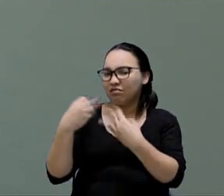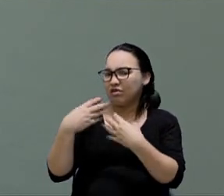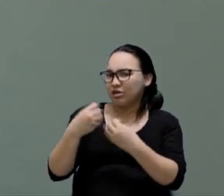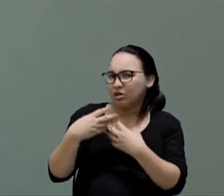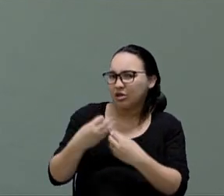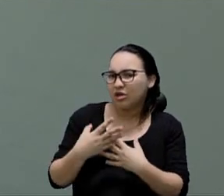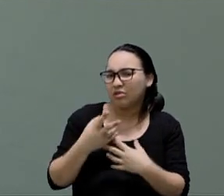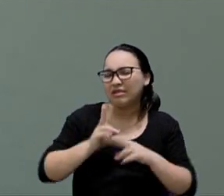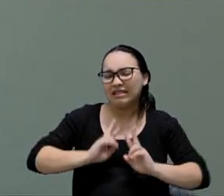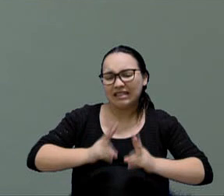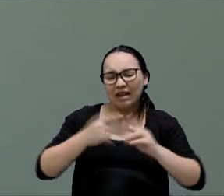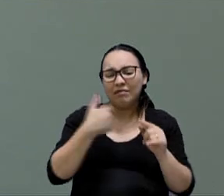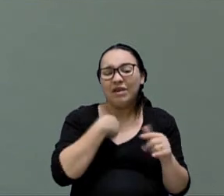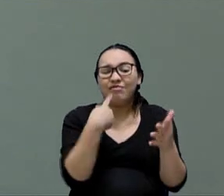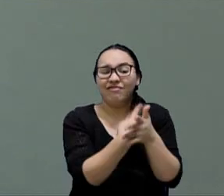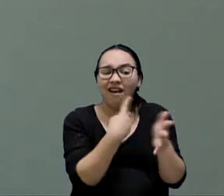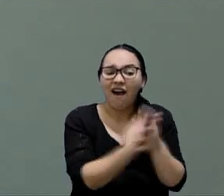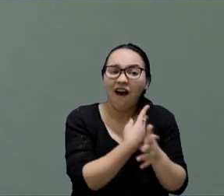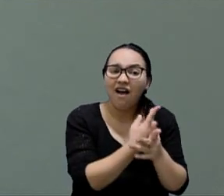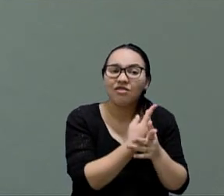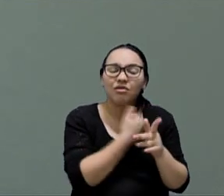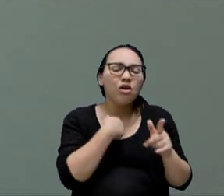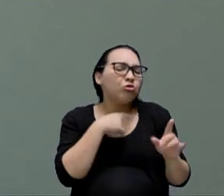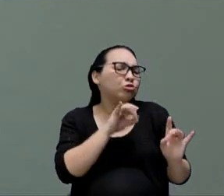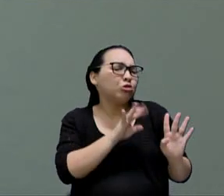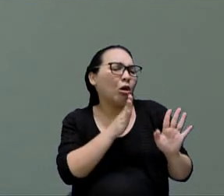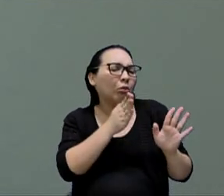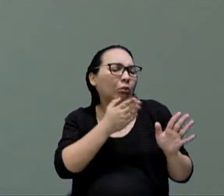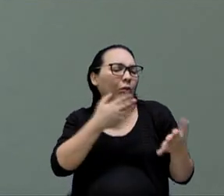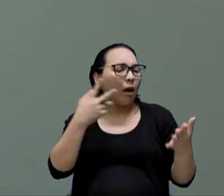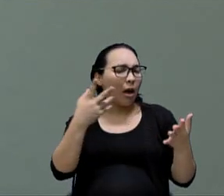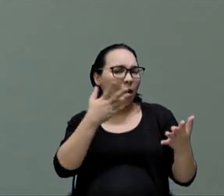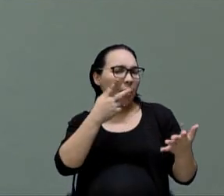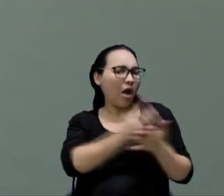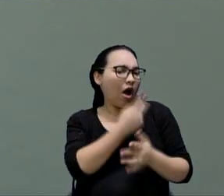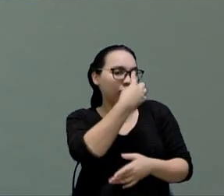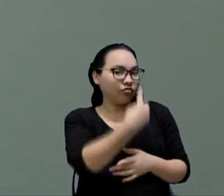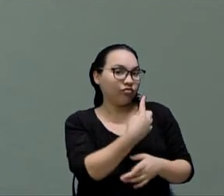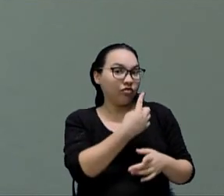vez que eu fracassava, eu só tinha perdido uma batalha, não a guerra.